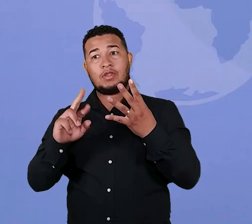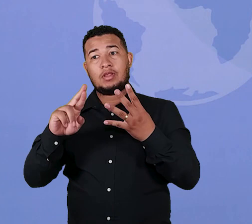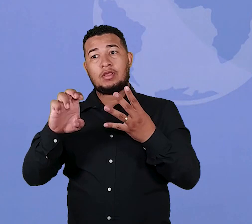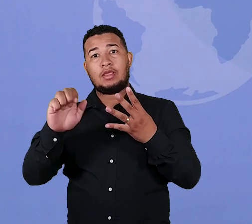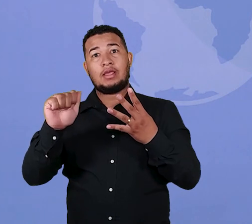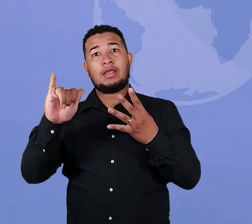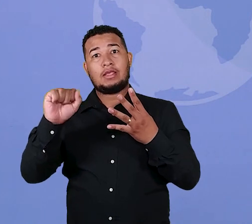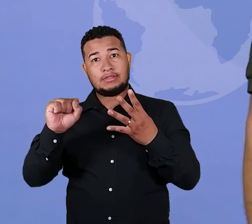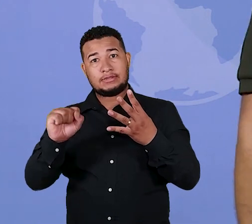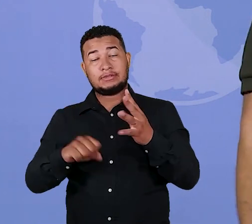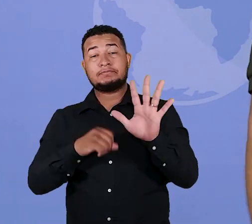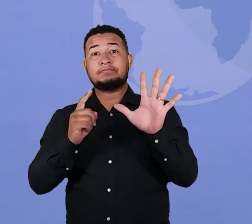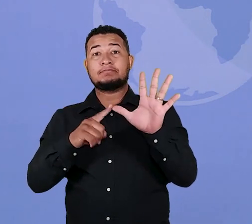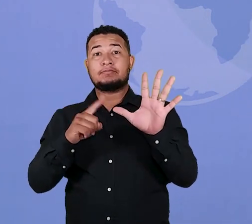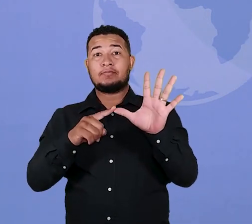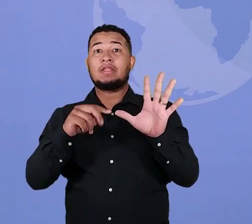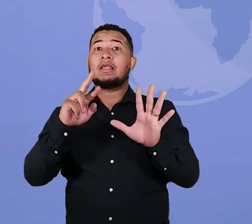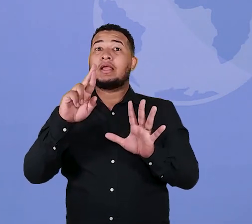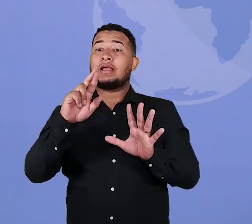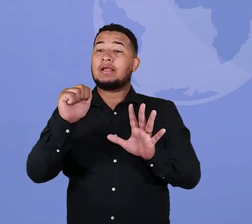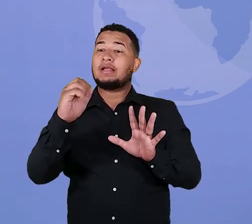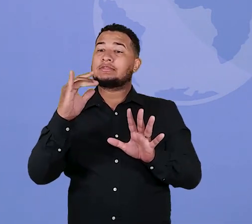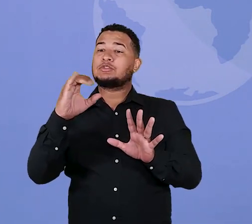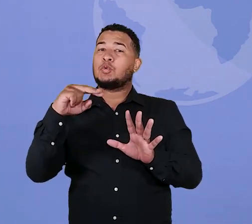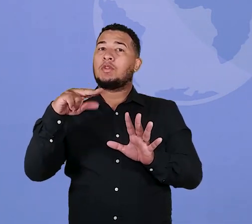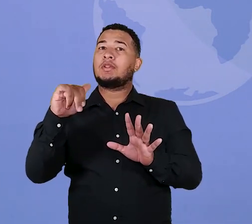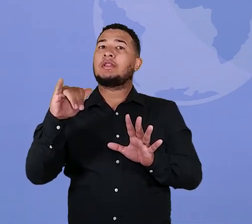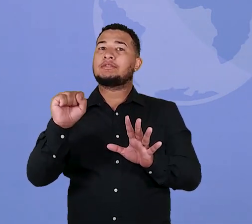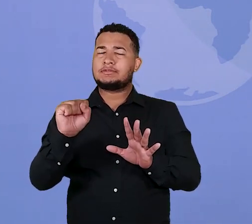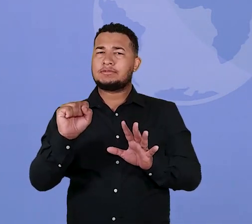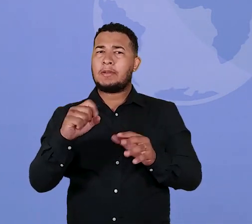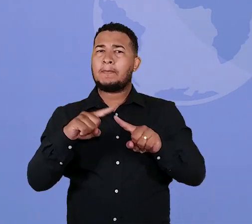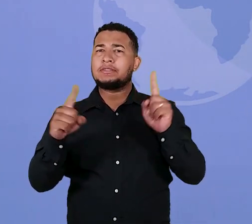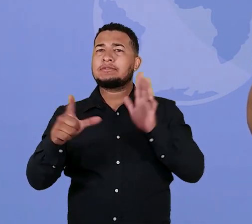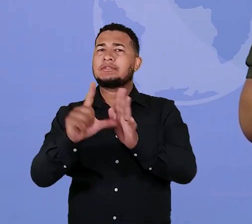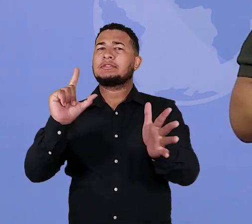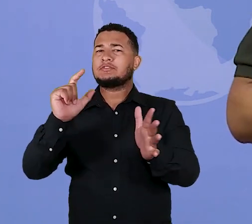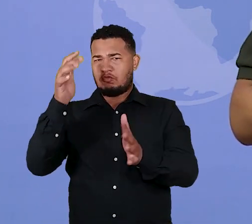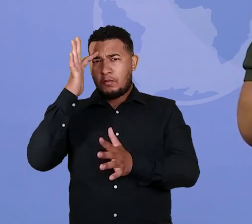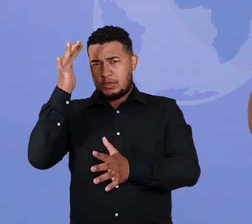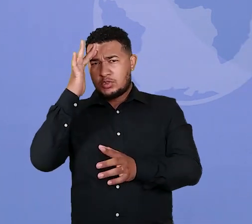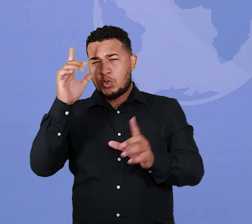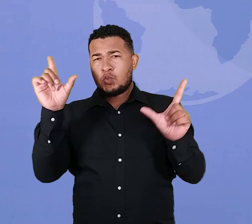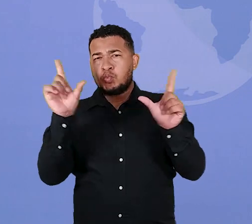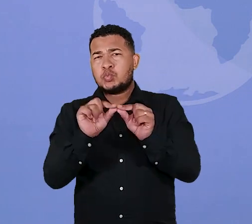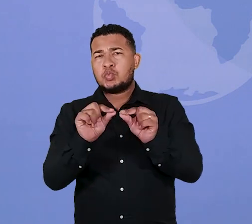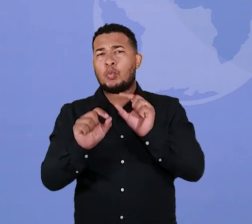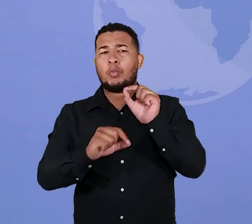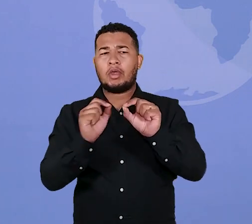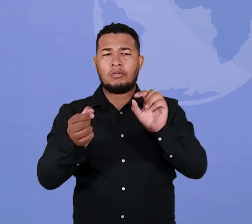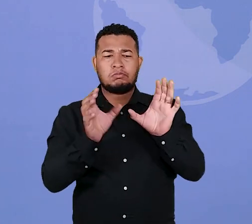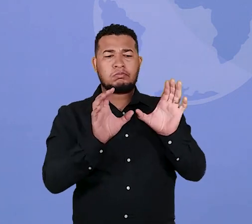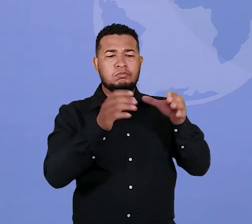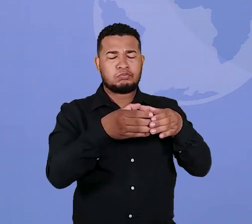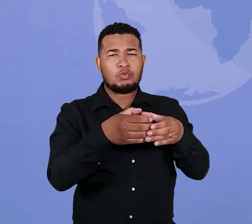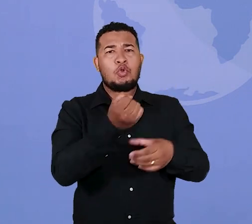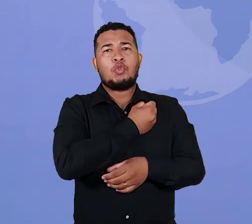reais. Mas, antes, vamos pensar aqui um pouquinho.